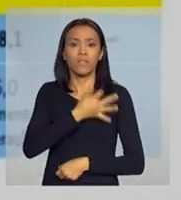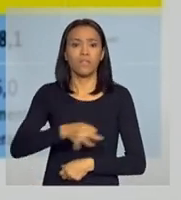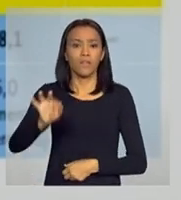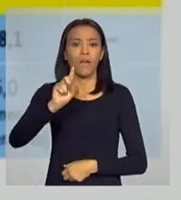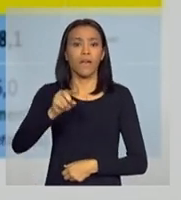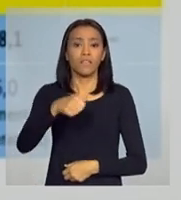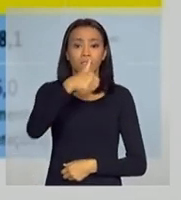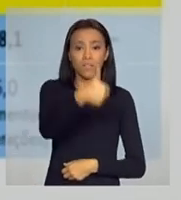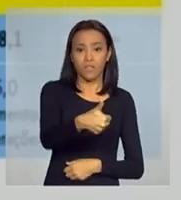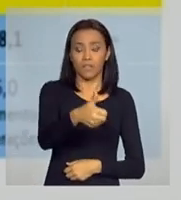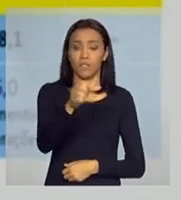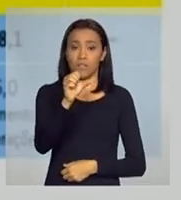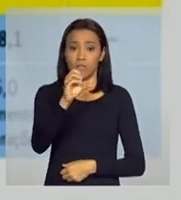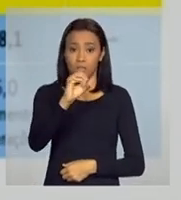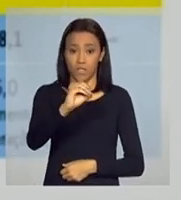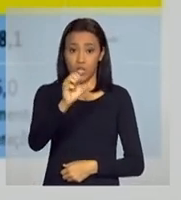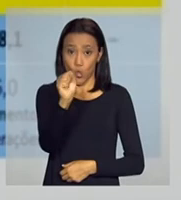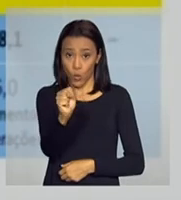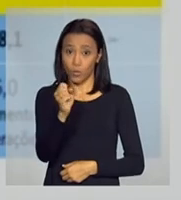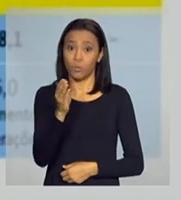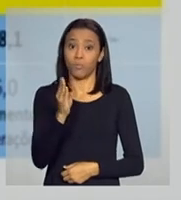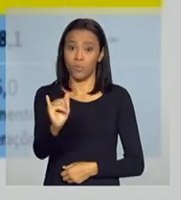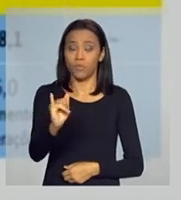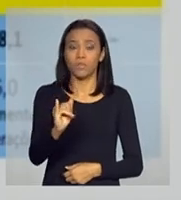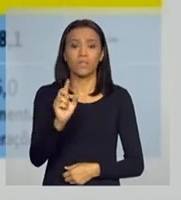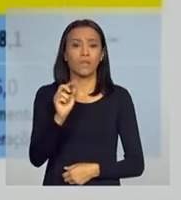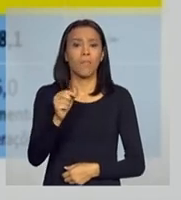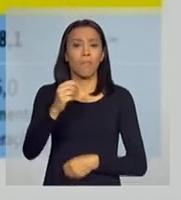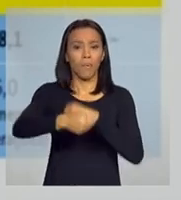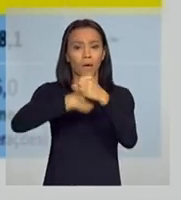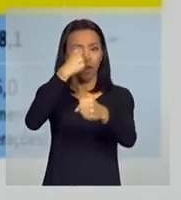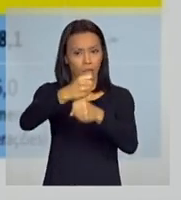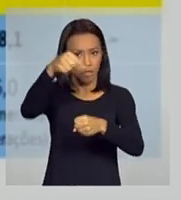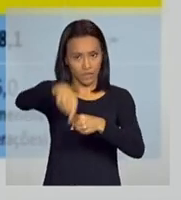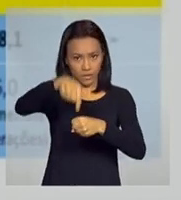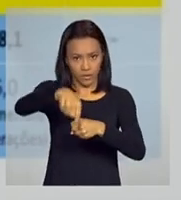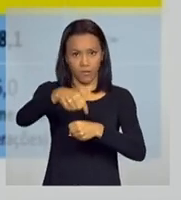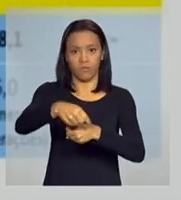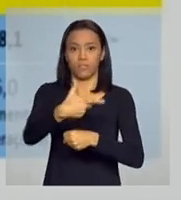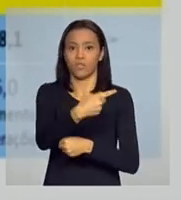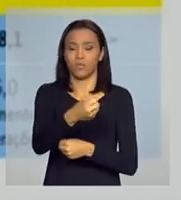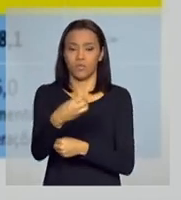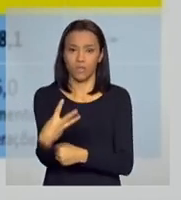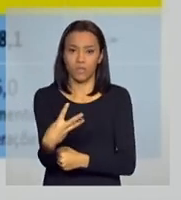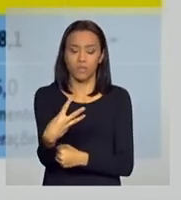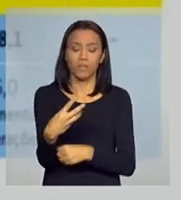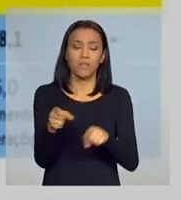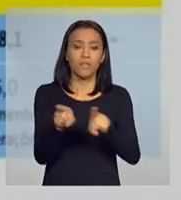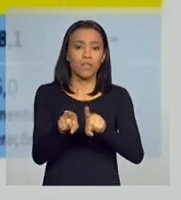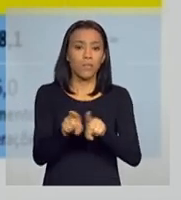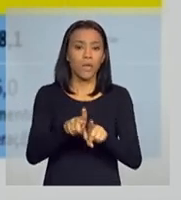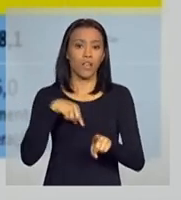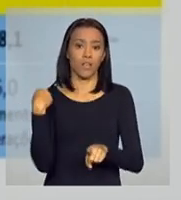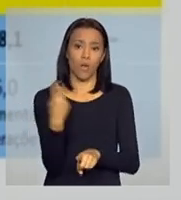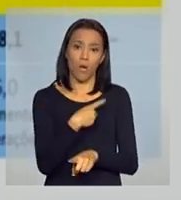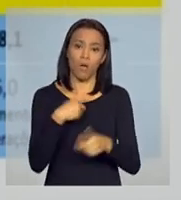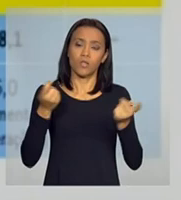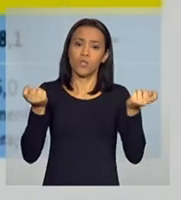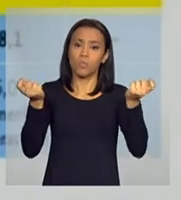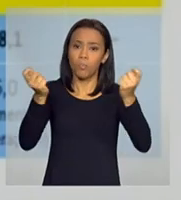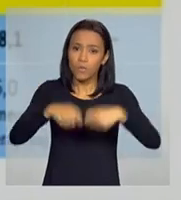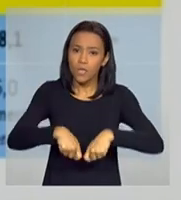é de 108 milhões né para o ano de 2013 e nós podemos